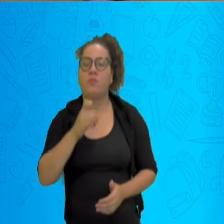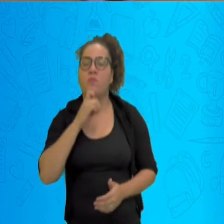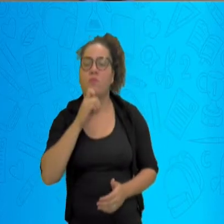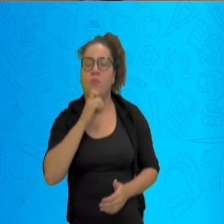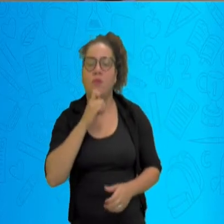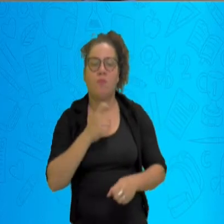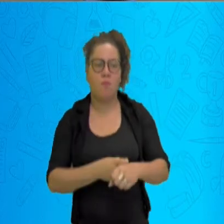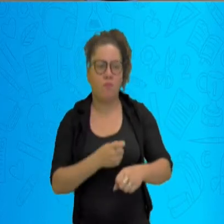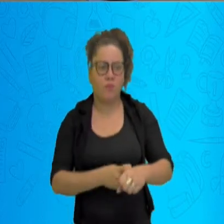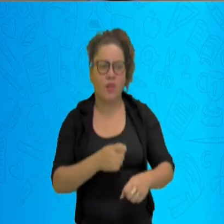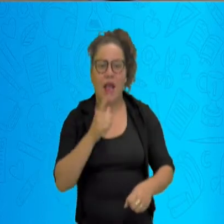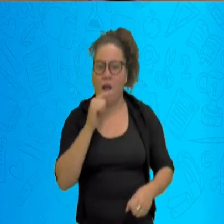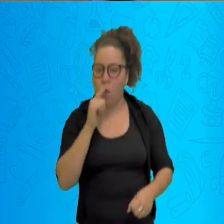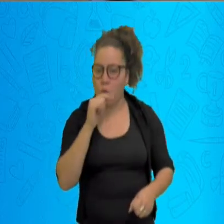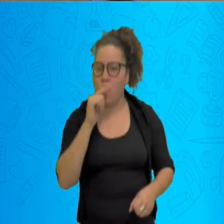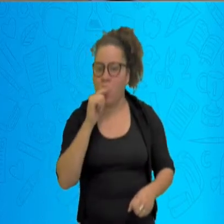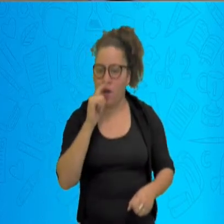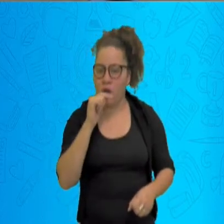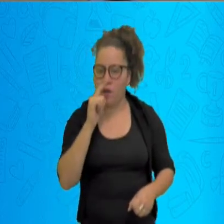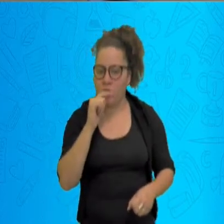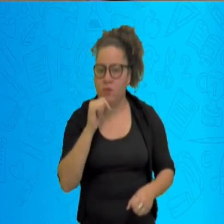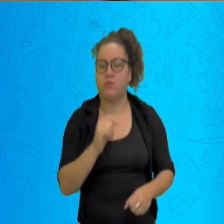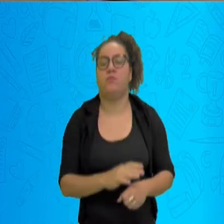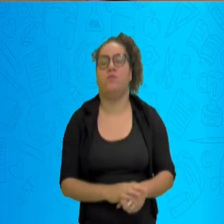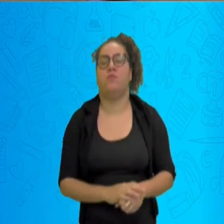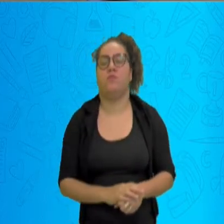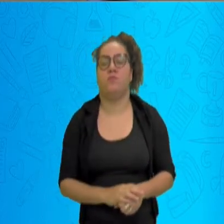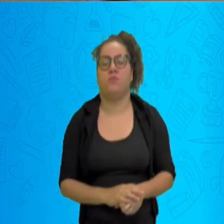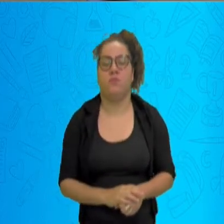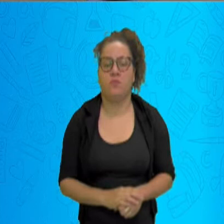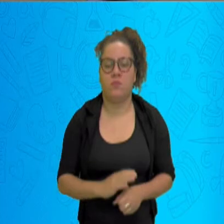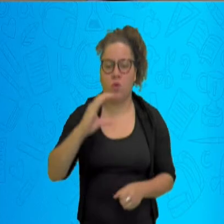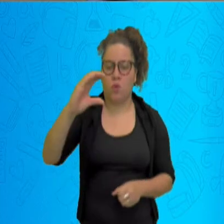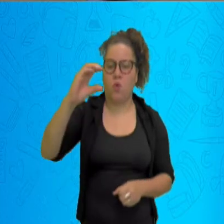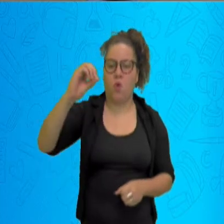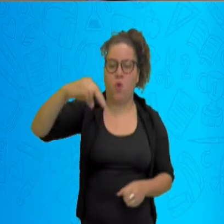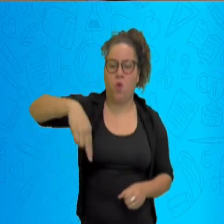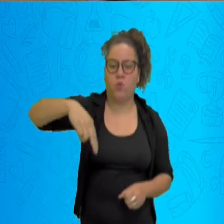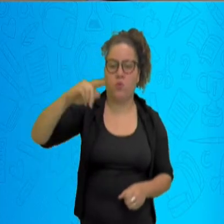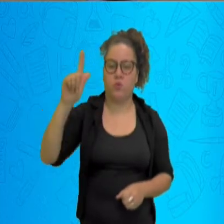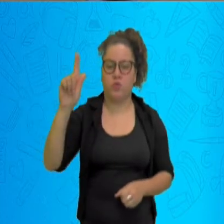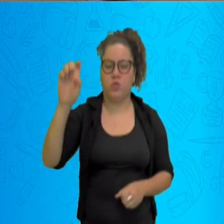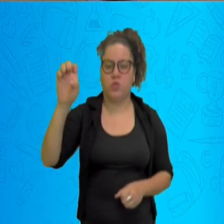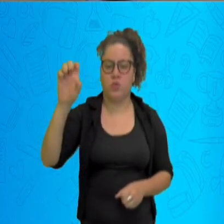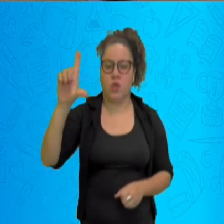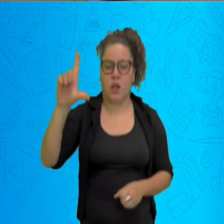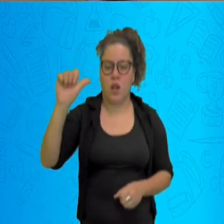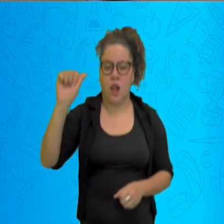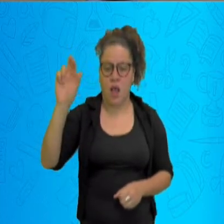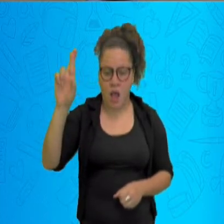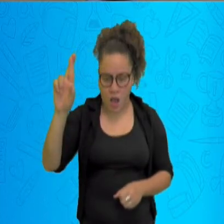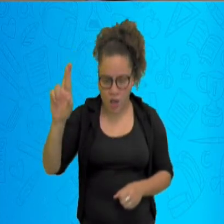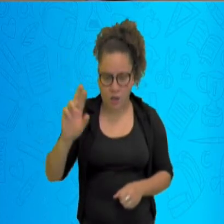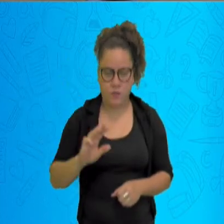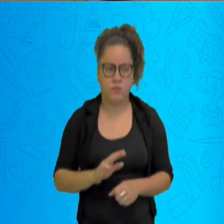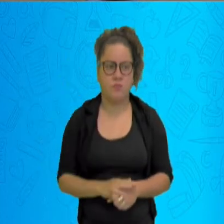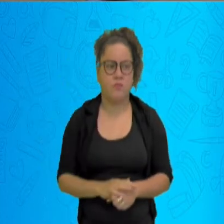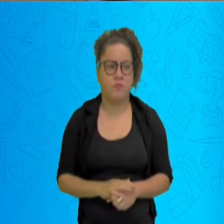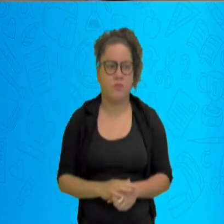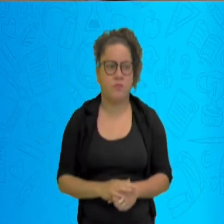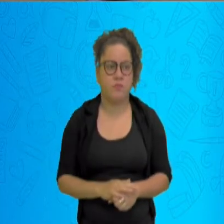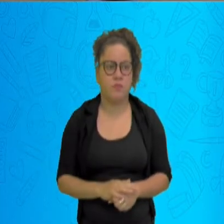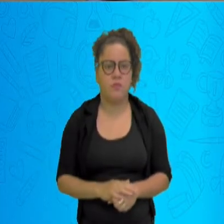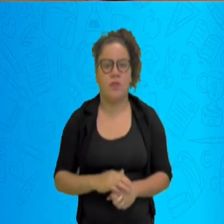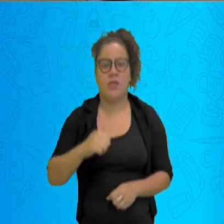congelar. Esse processo de congelamento da água aconteceu em torno de